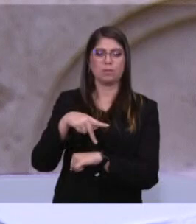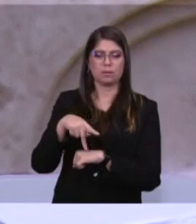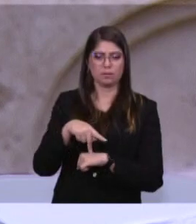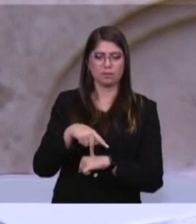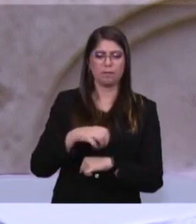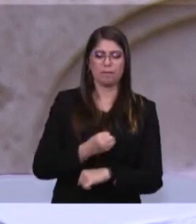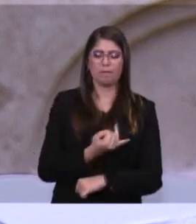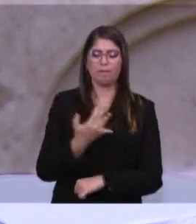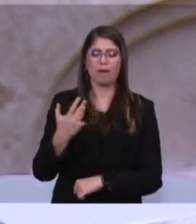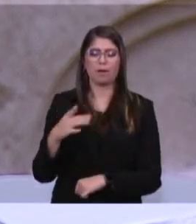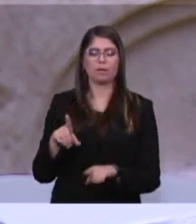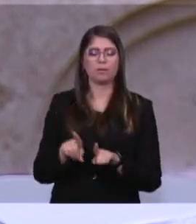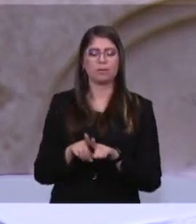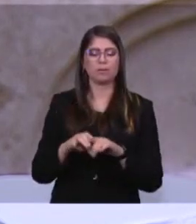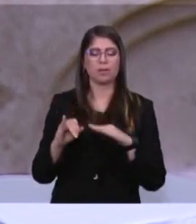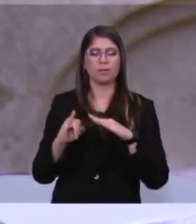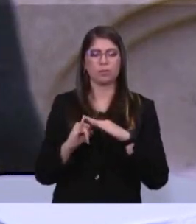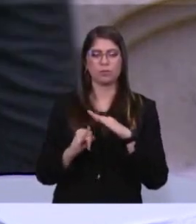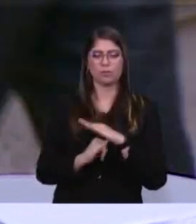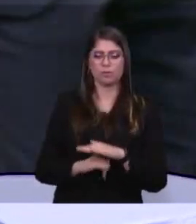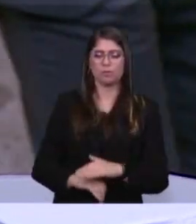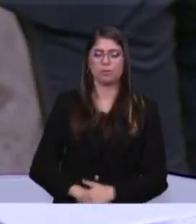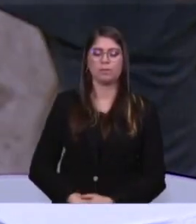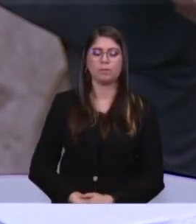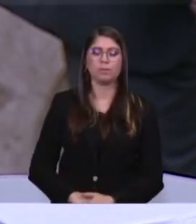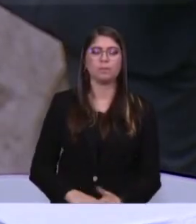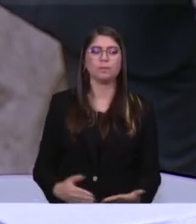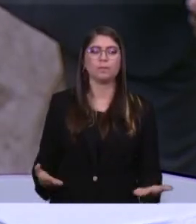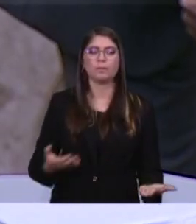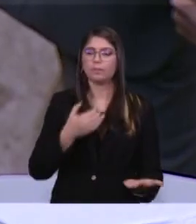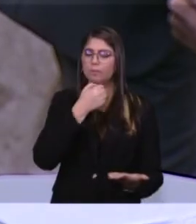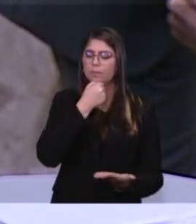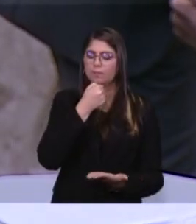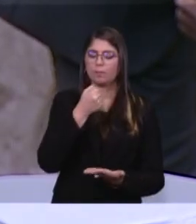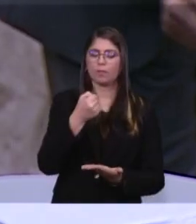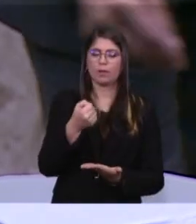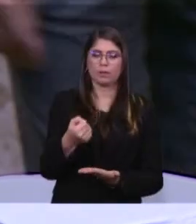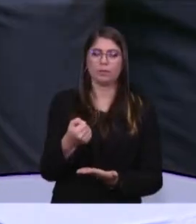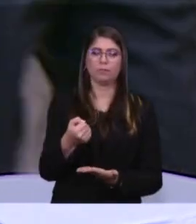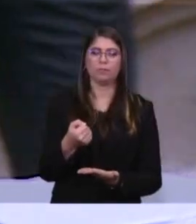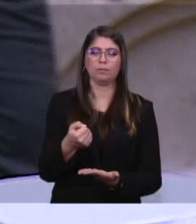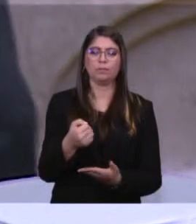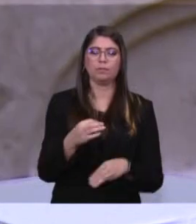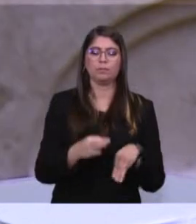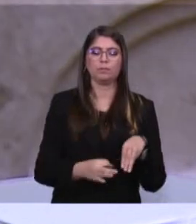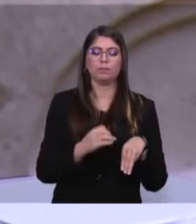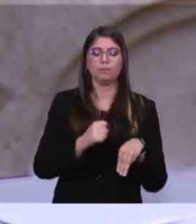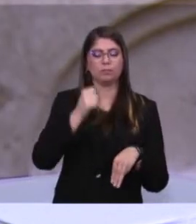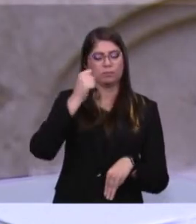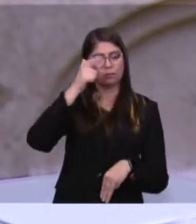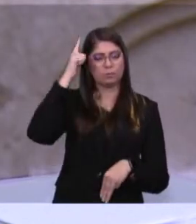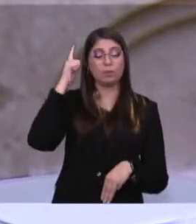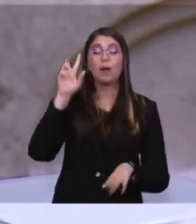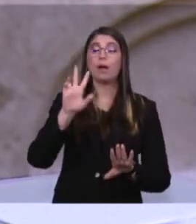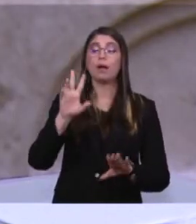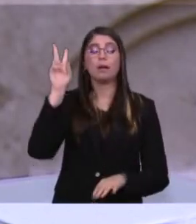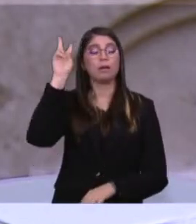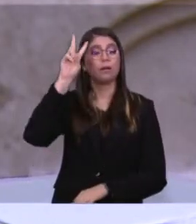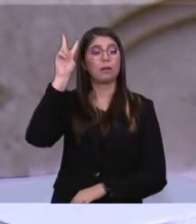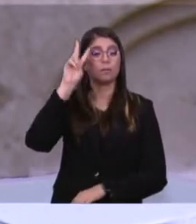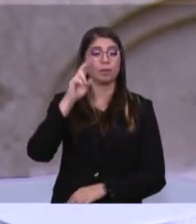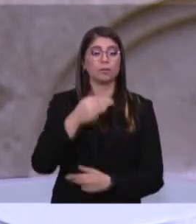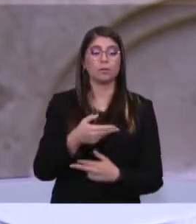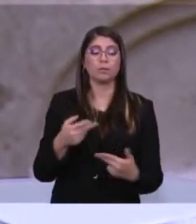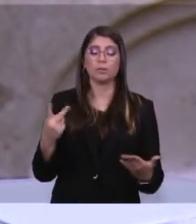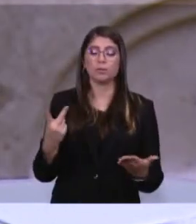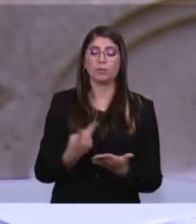diferentes instâncias institucionais. Passo, então, a palavra ao ministro Alexandre, relembrando aqui o que se passou.